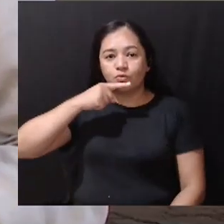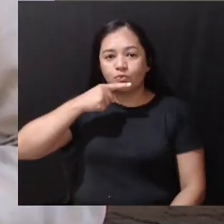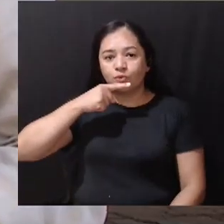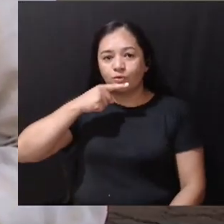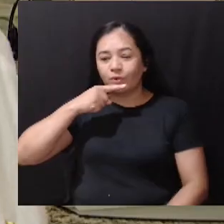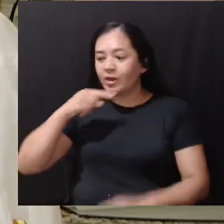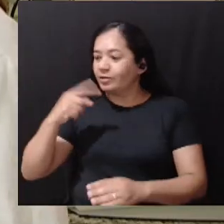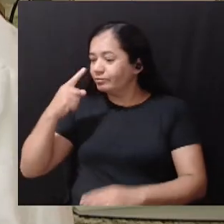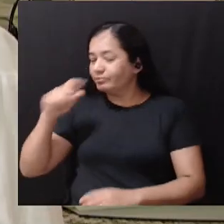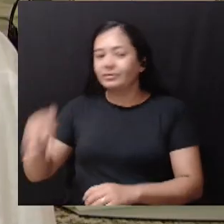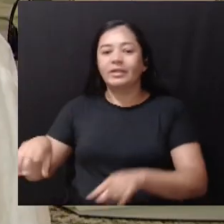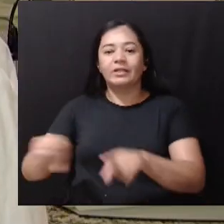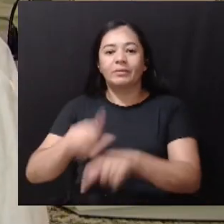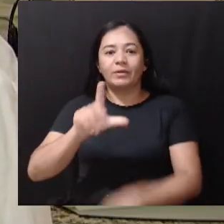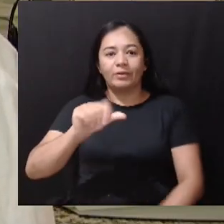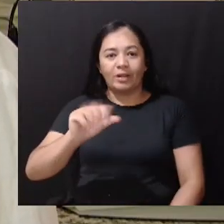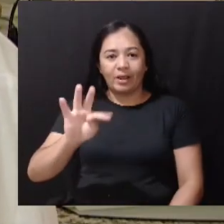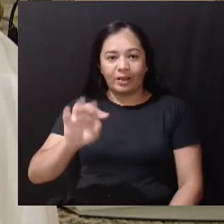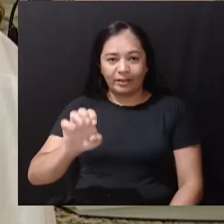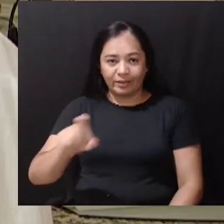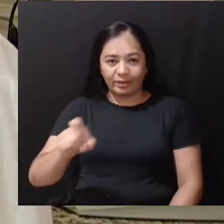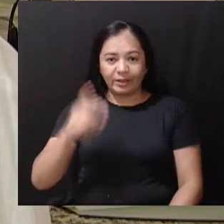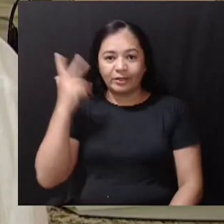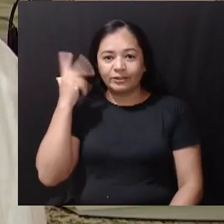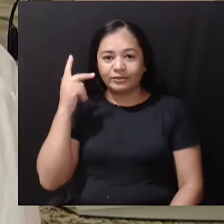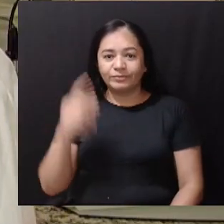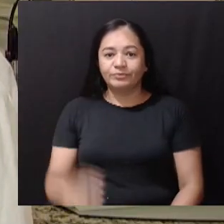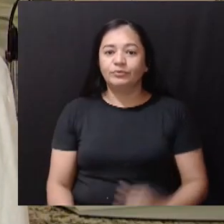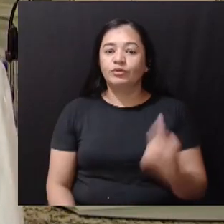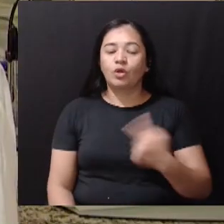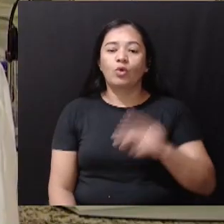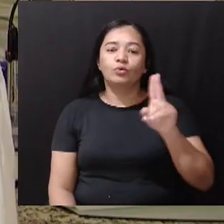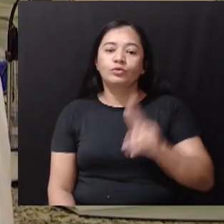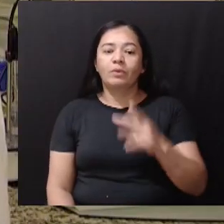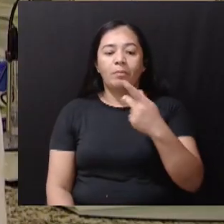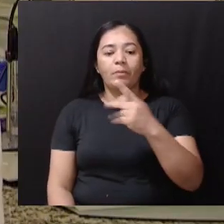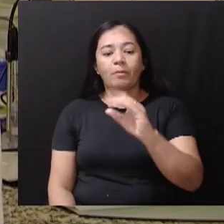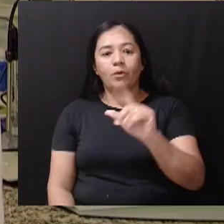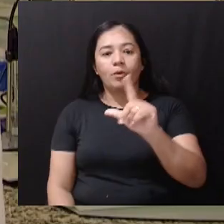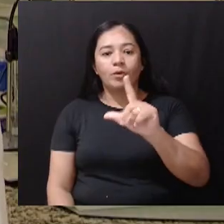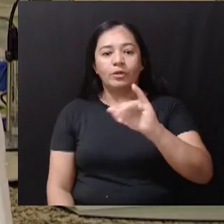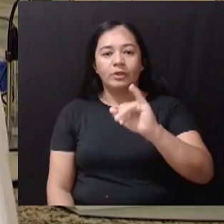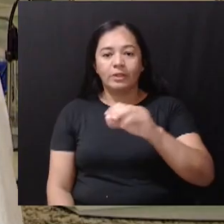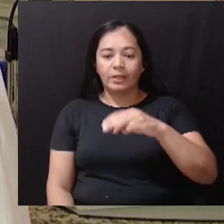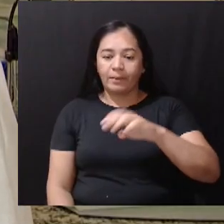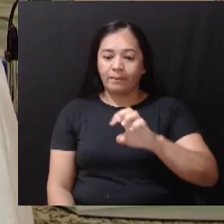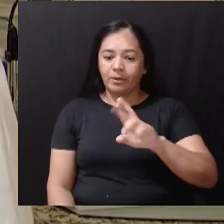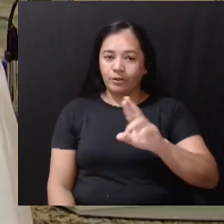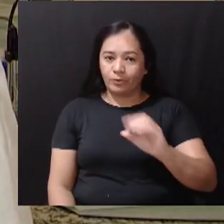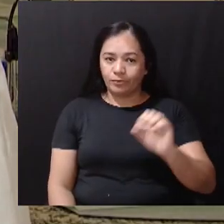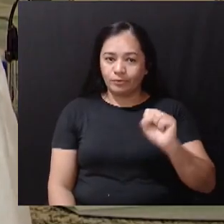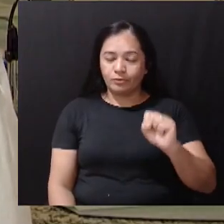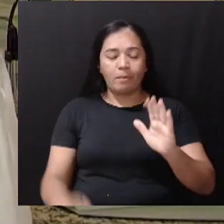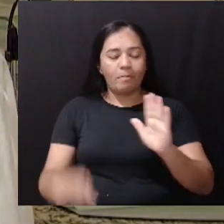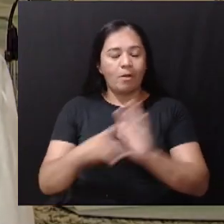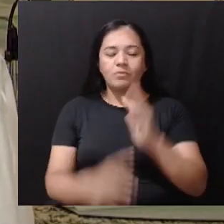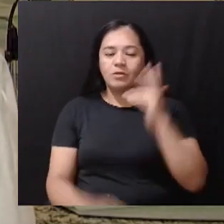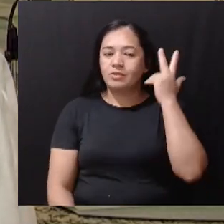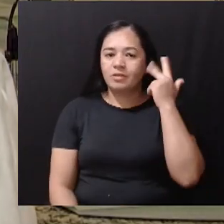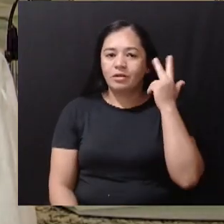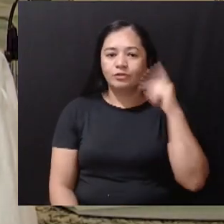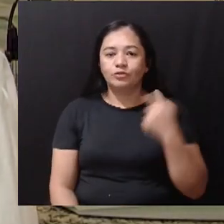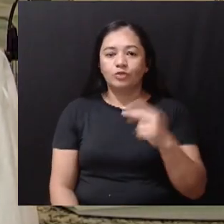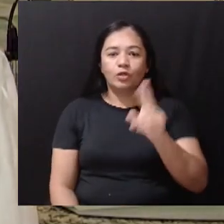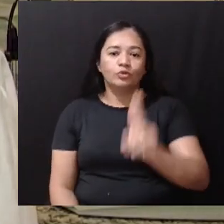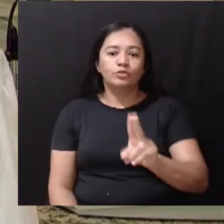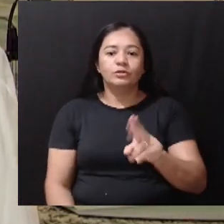látex natural. A gente utilizou biopolímeros, tá? Que são polímeros que são encontrados na natureza. Primeiro a gente utilizou nanocelulose de